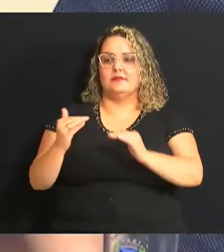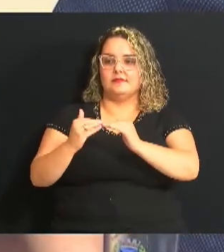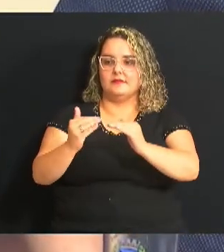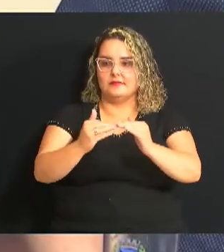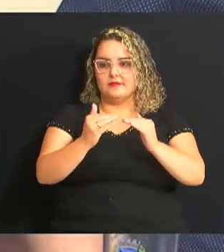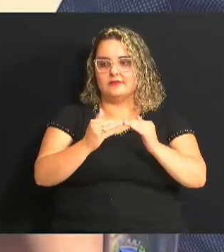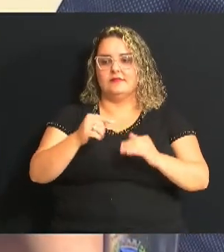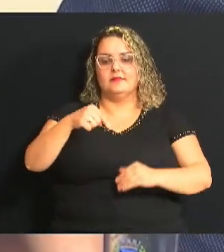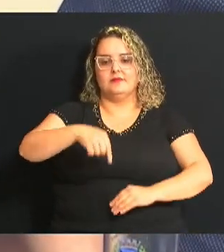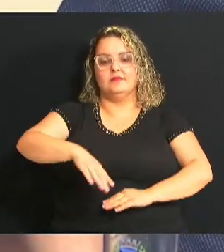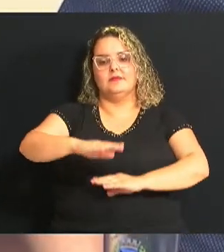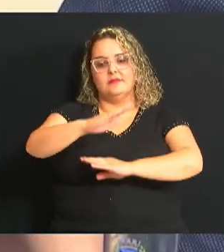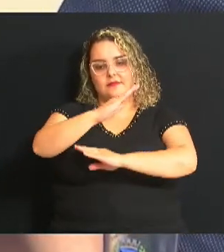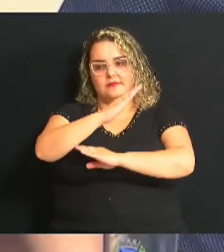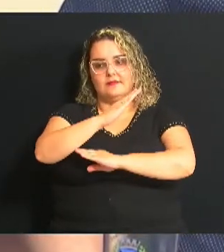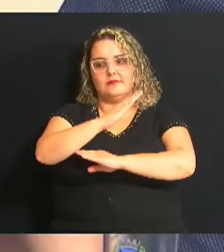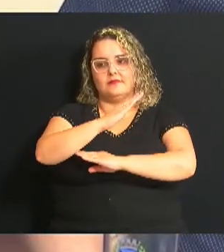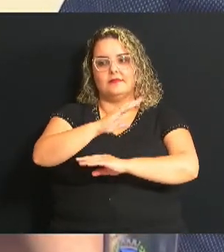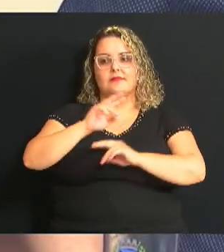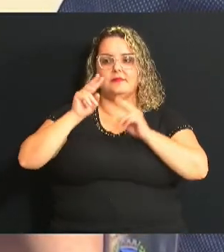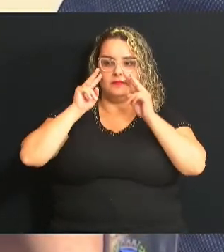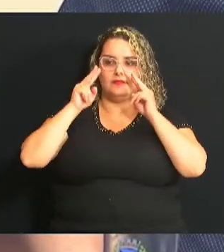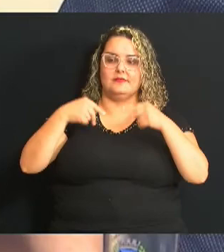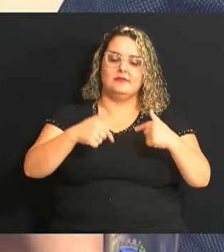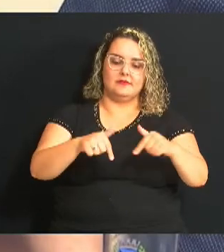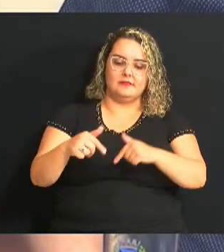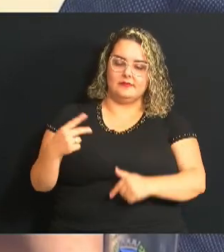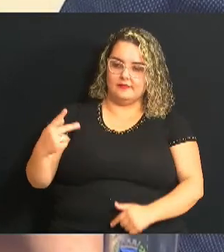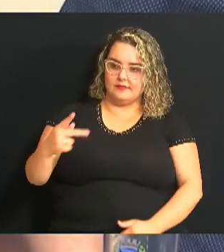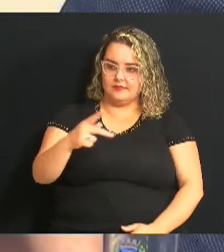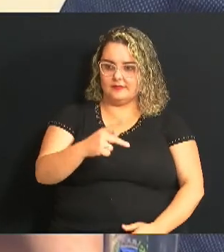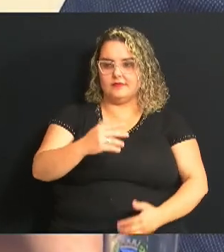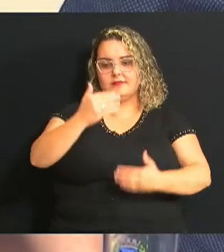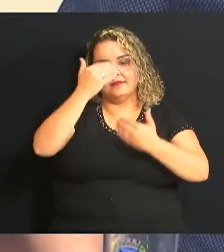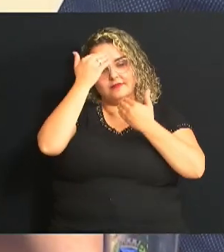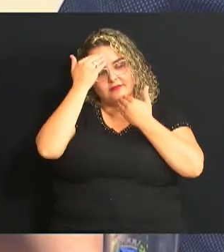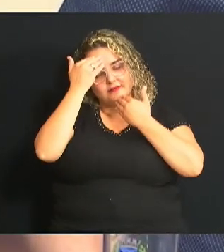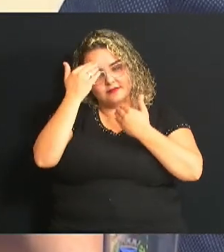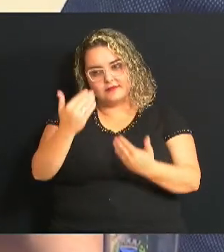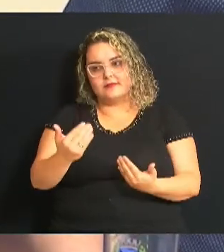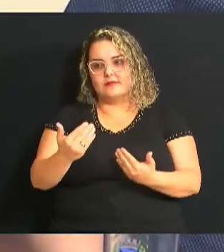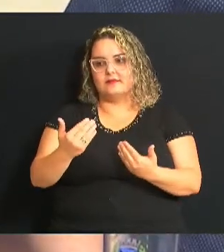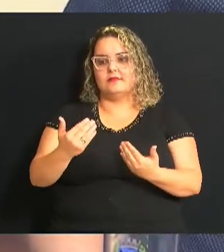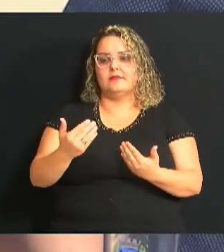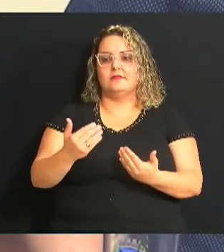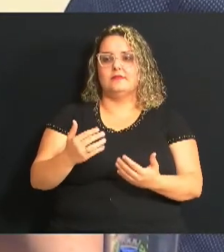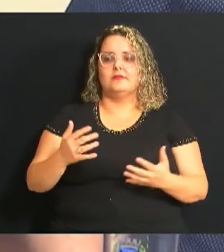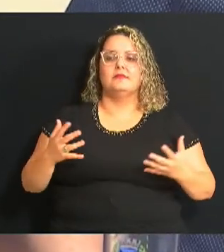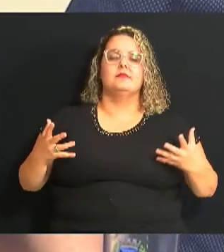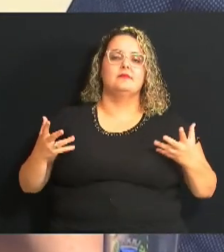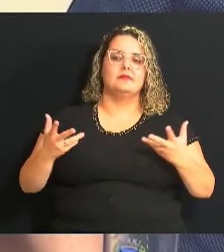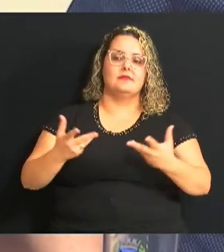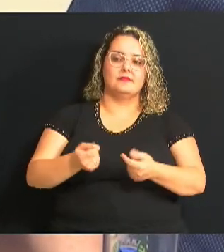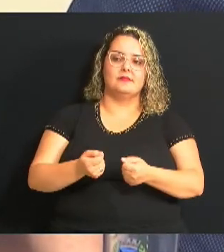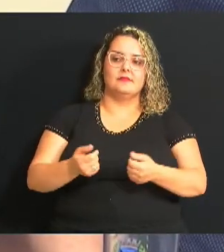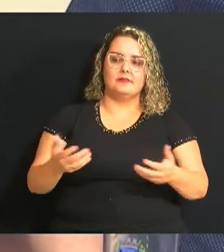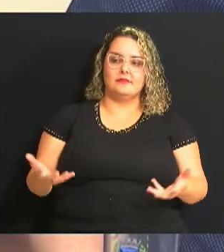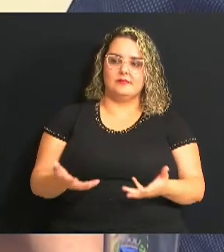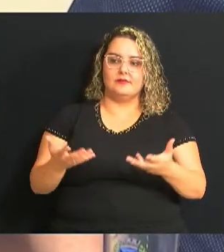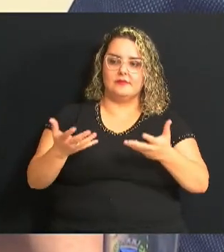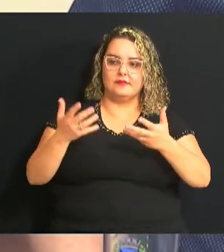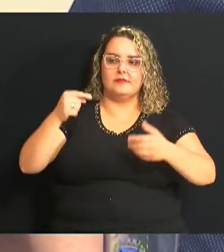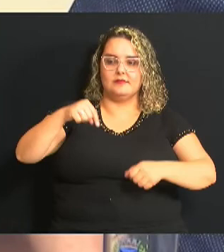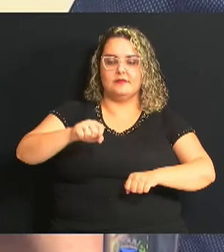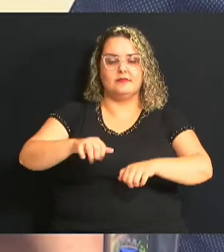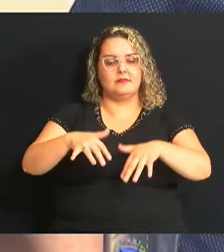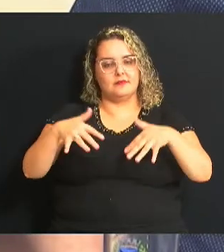casa reconheça o trabalho deles. Então, muitíssimo obrigado. a todos que contribuem por essa